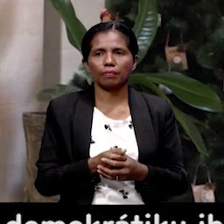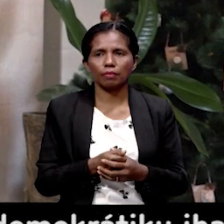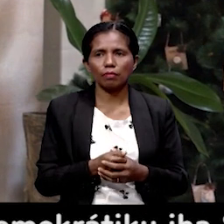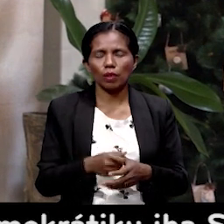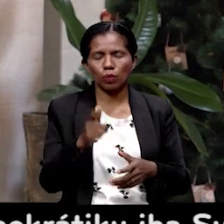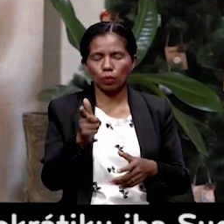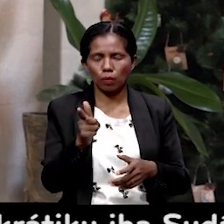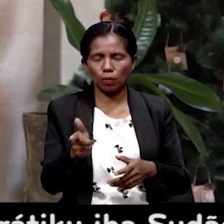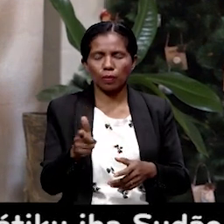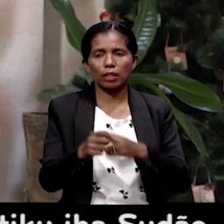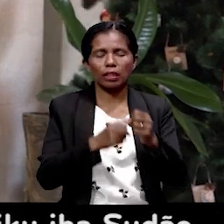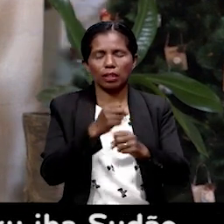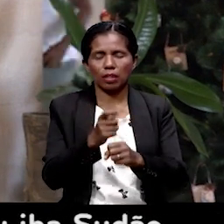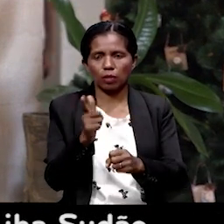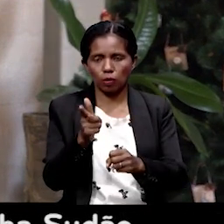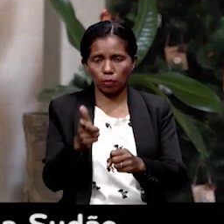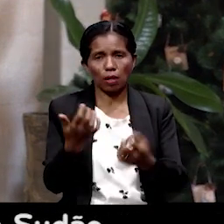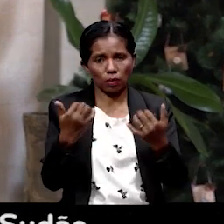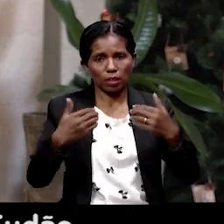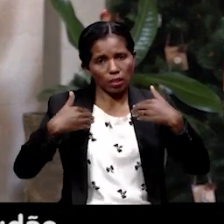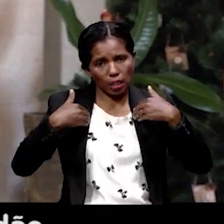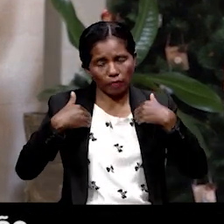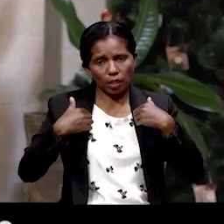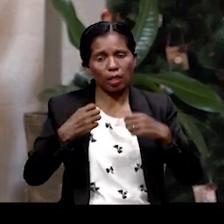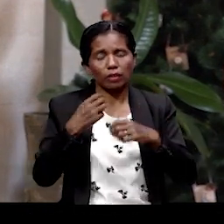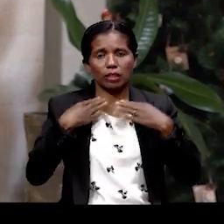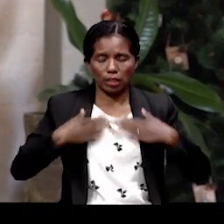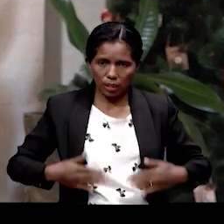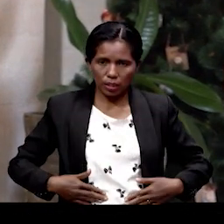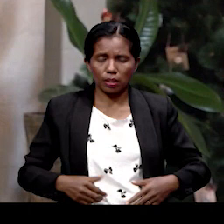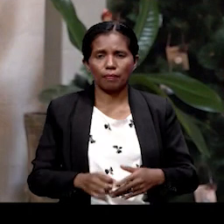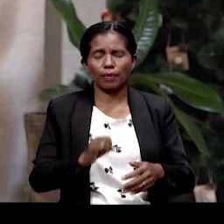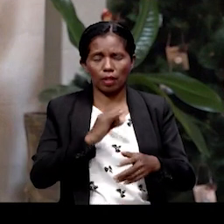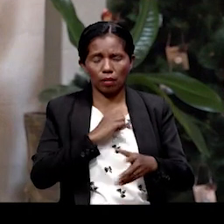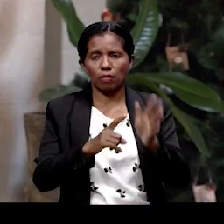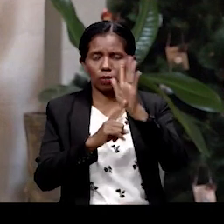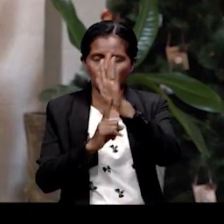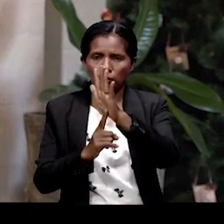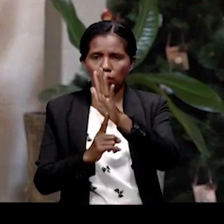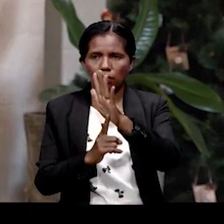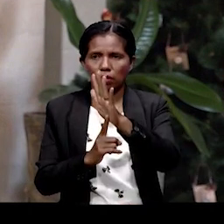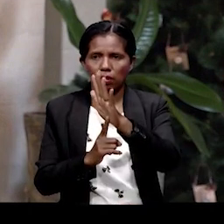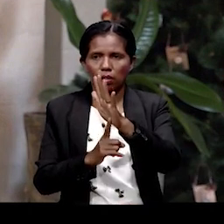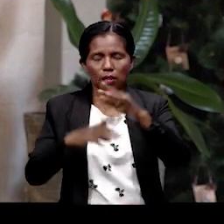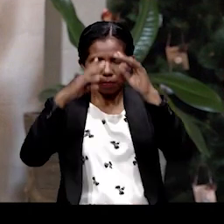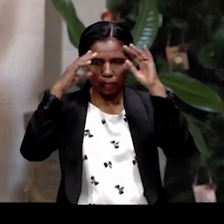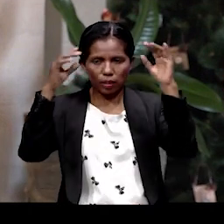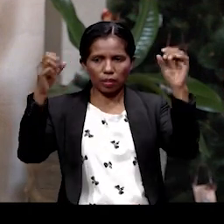20 tal anos ana kartus ni sei ela ni ai antau au kulia perkupa sang ne ba senhor